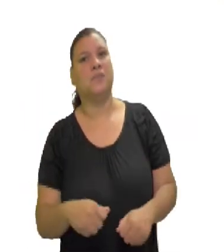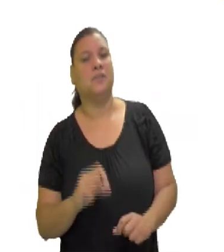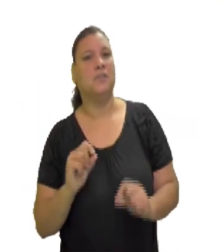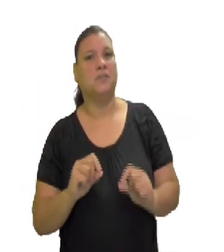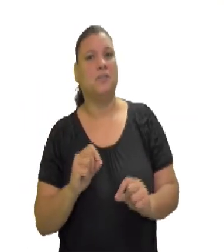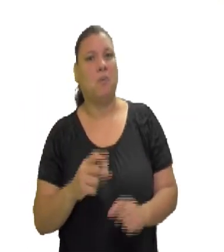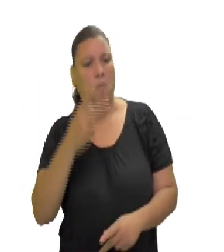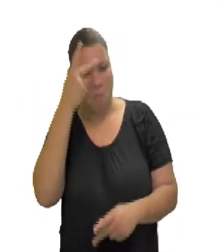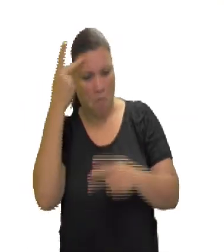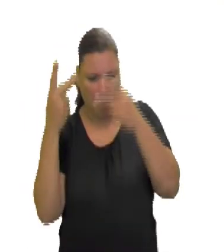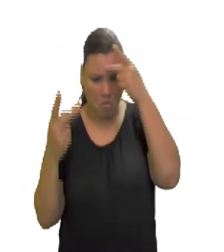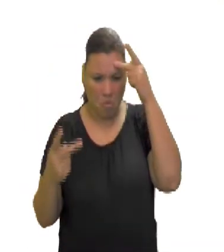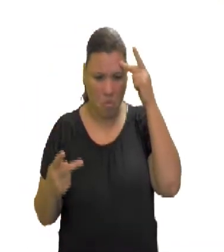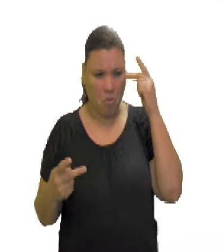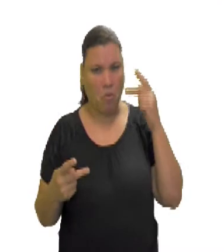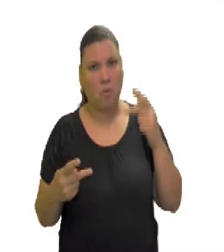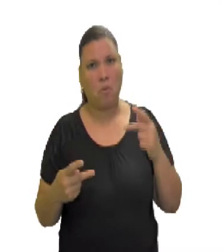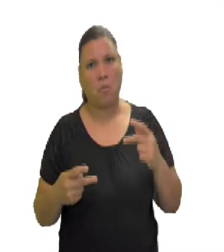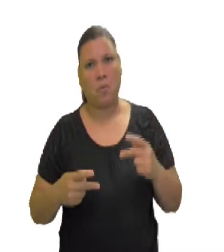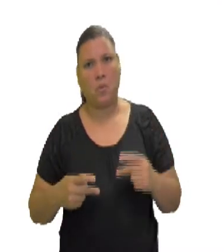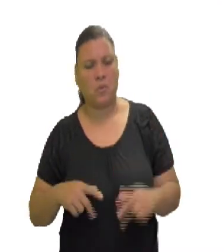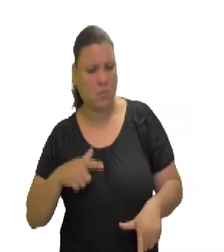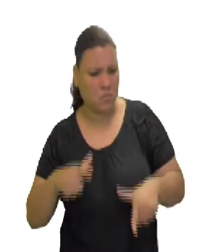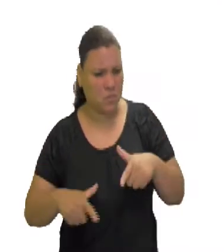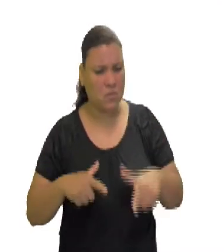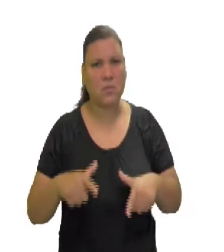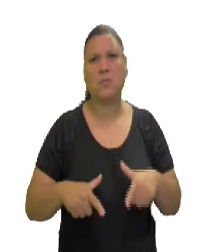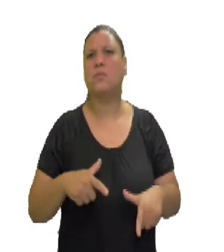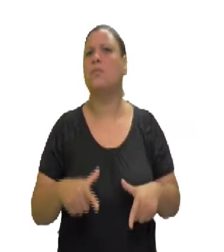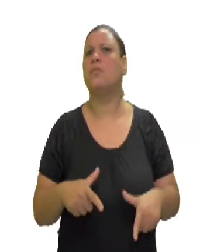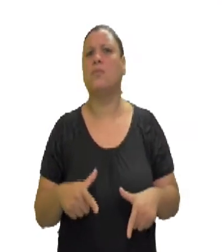de equipamentos quase nada